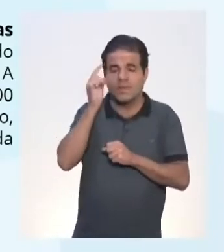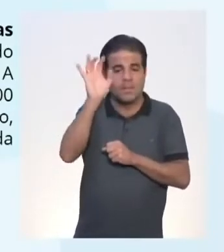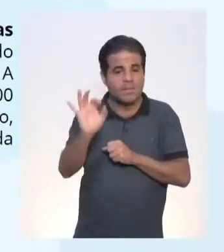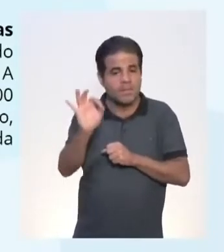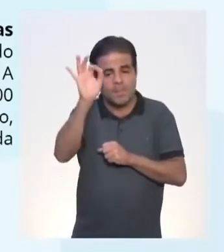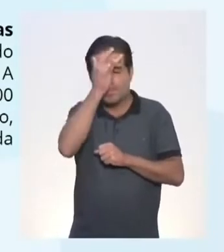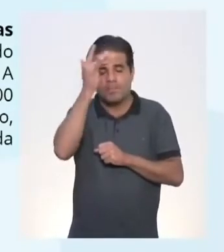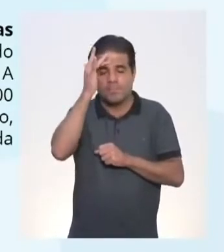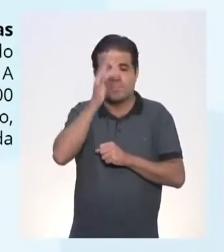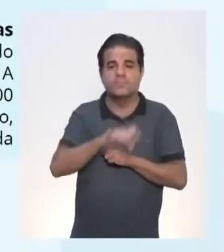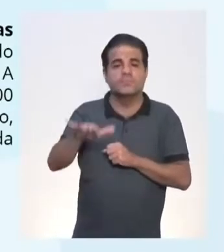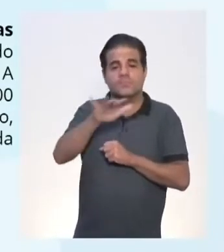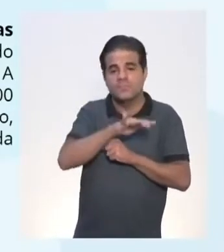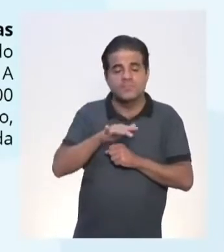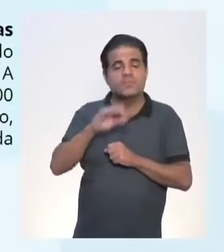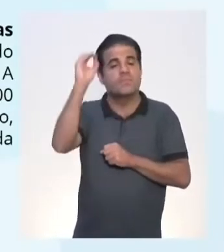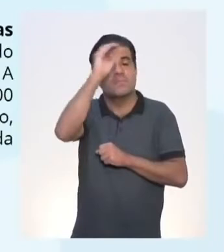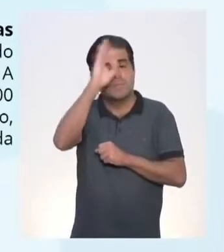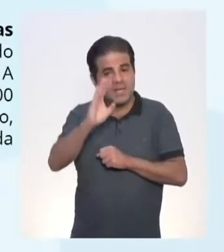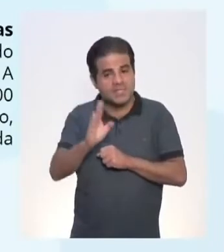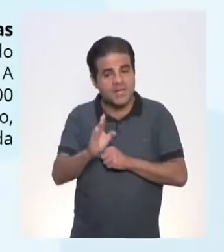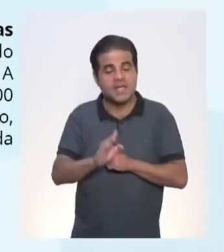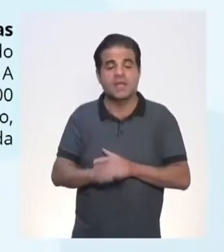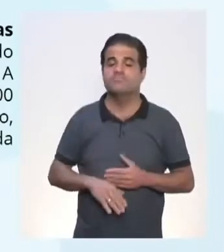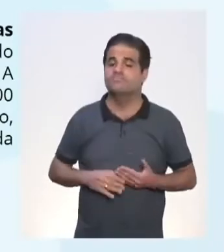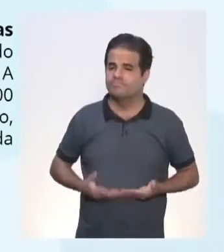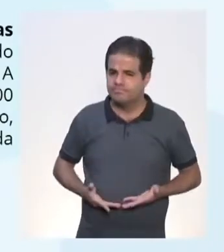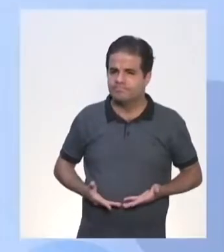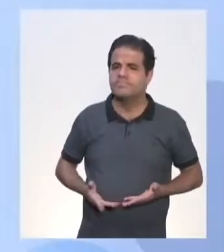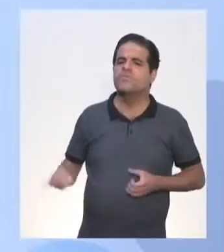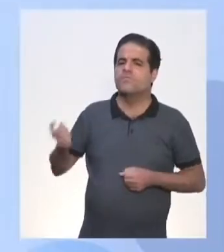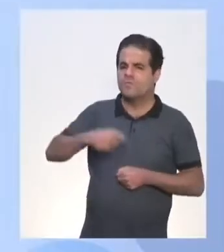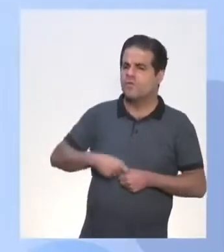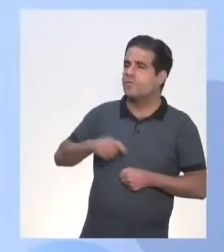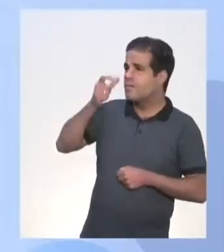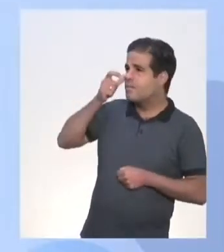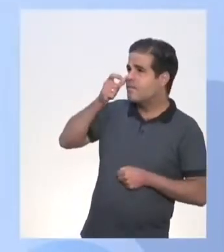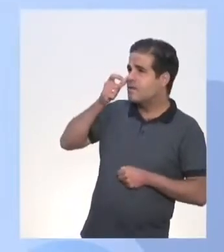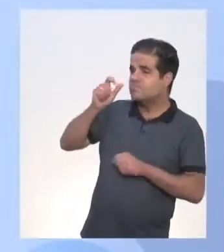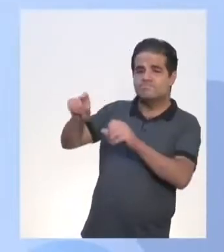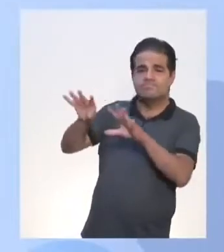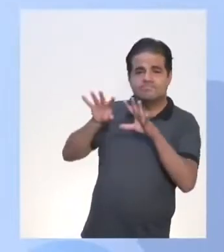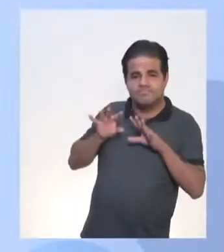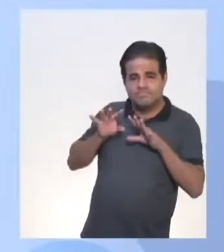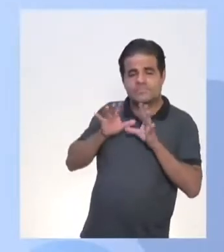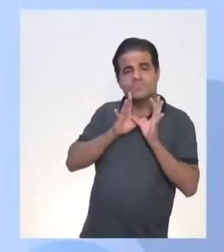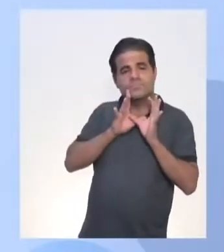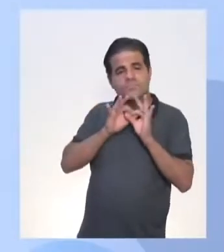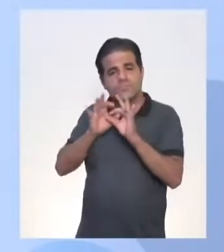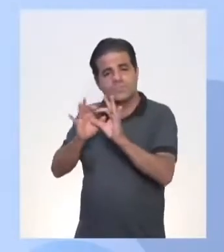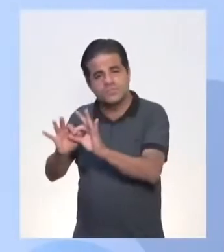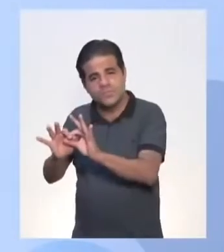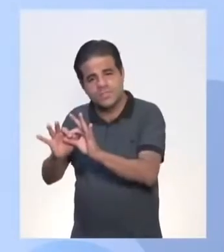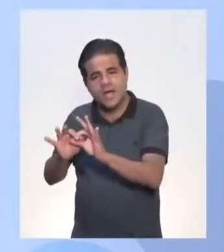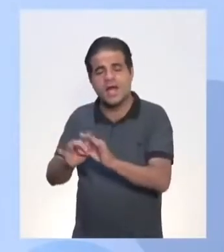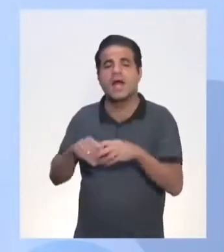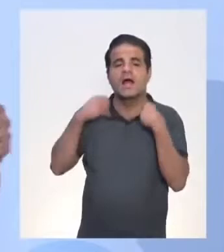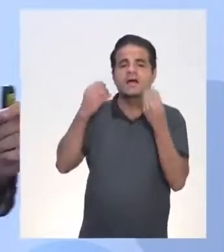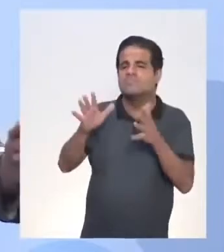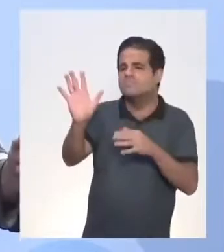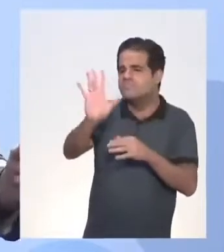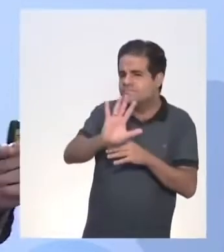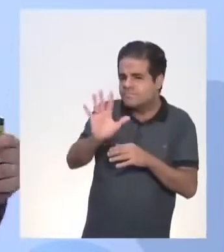1,41% da população brasileira. Então, vamos voltar aqui, diretor, para o prof, para a gente contextualizar.